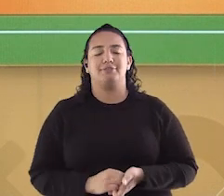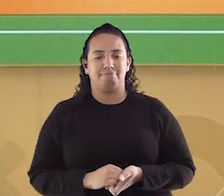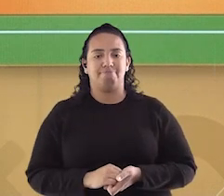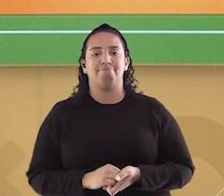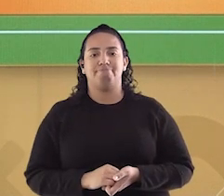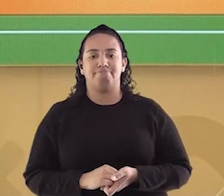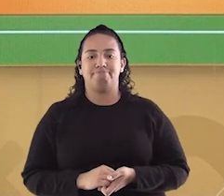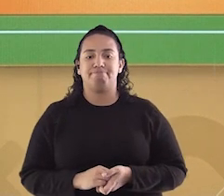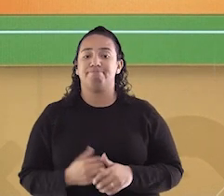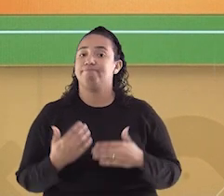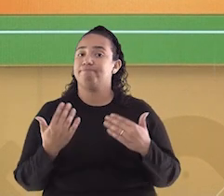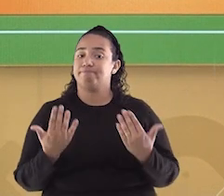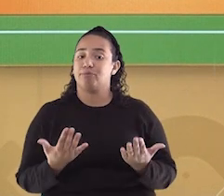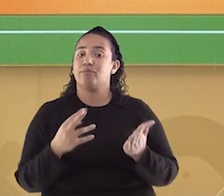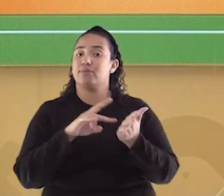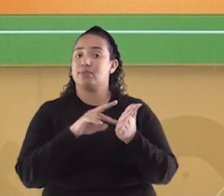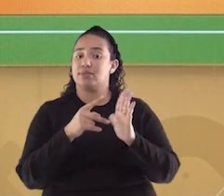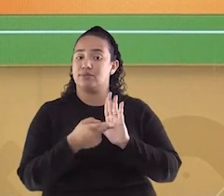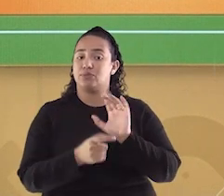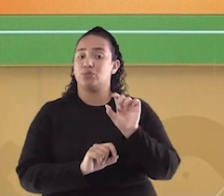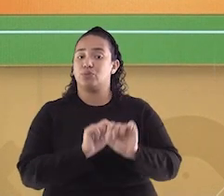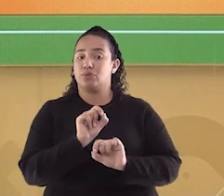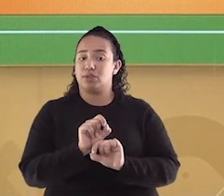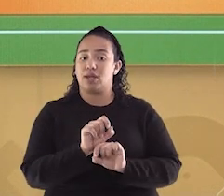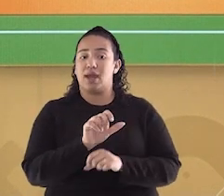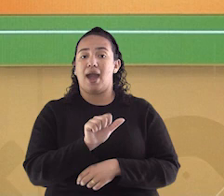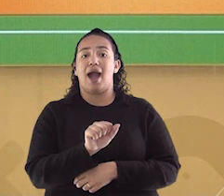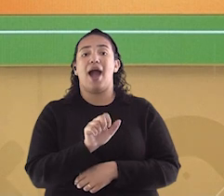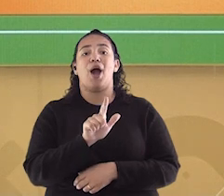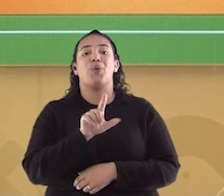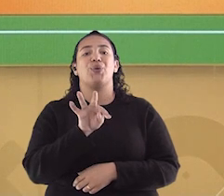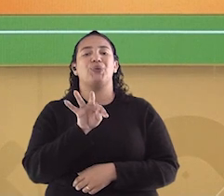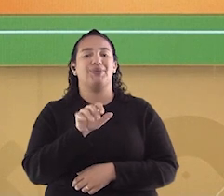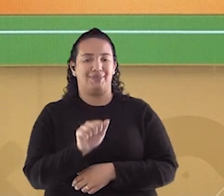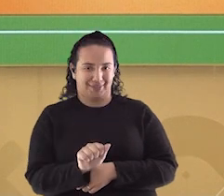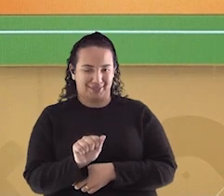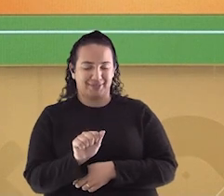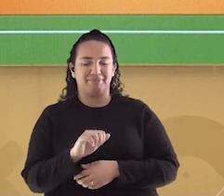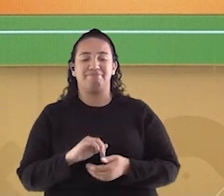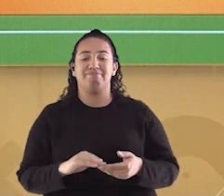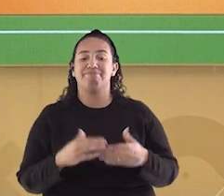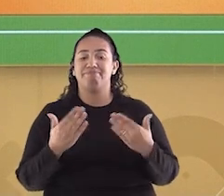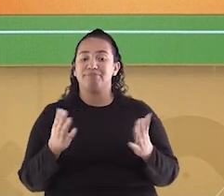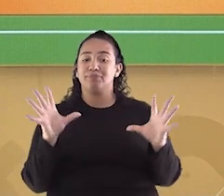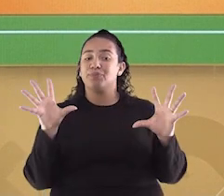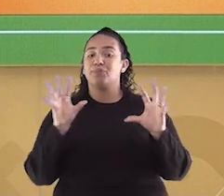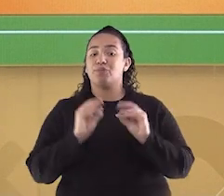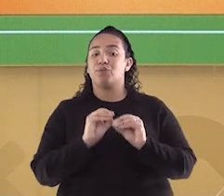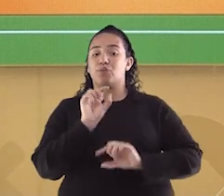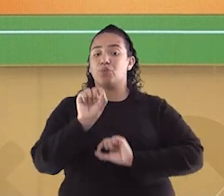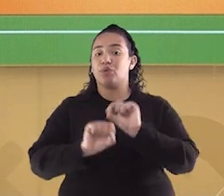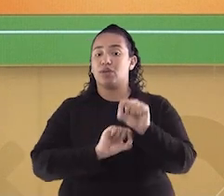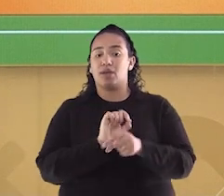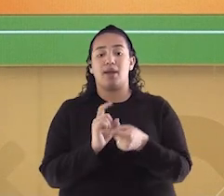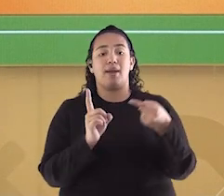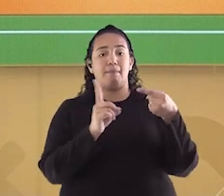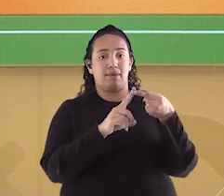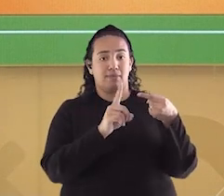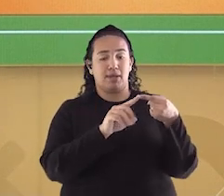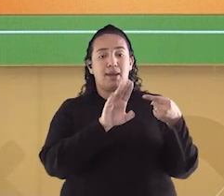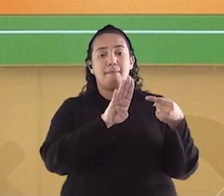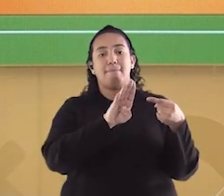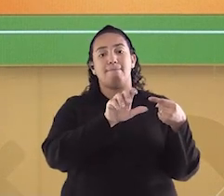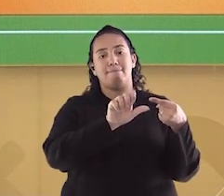espaço de tempo menor. Ou seja, é uma onda de alta frequência. Assim a gente pode concluir que a onda de cima é de